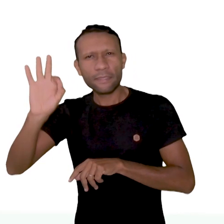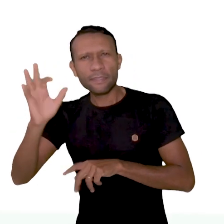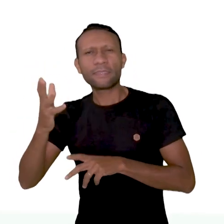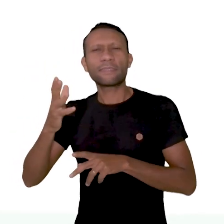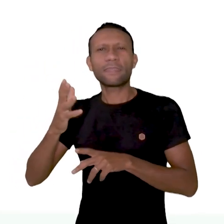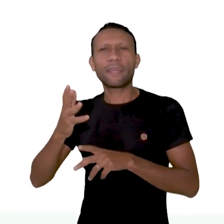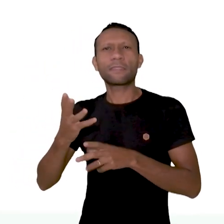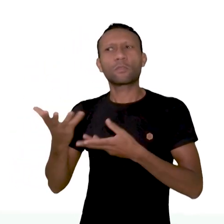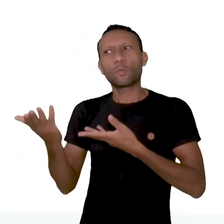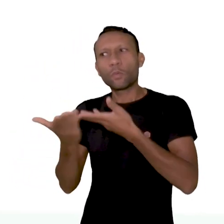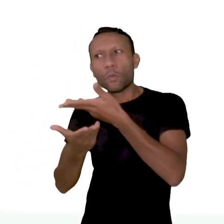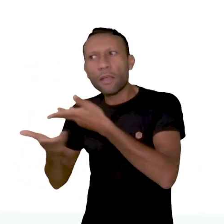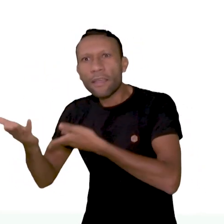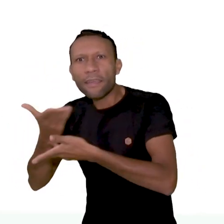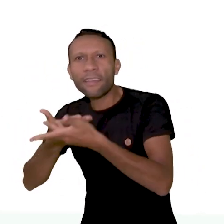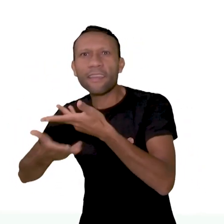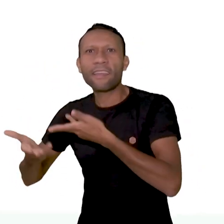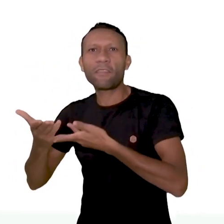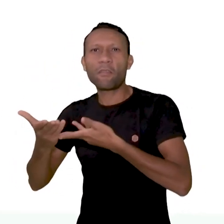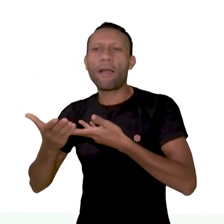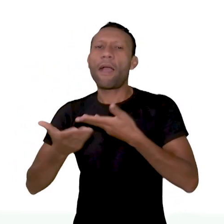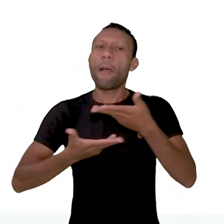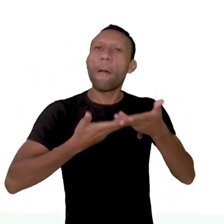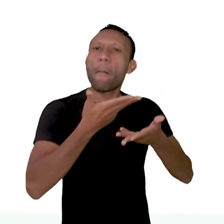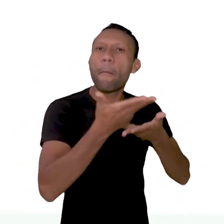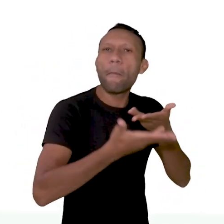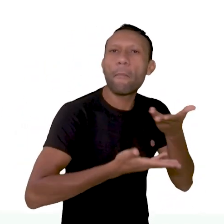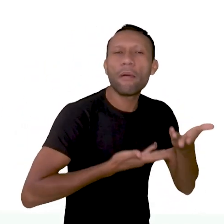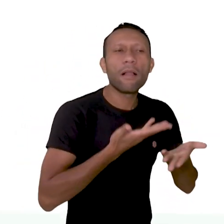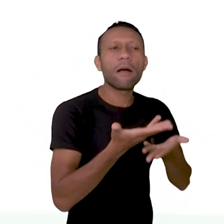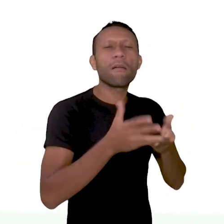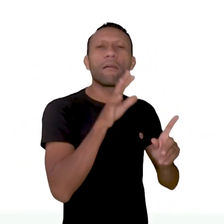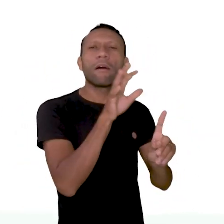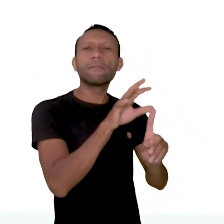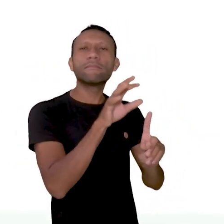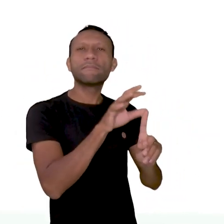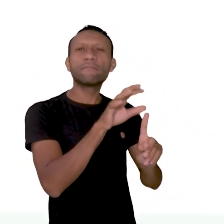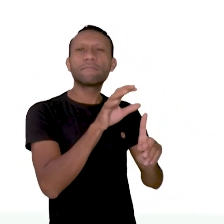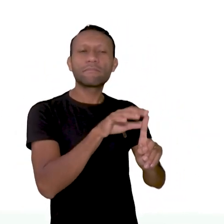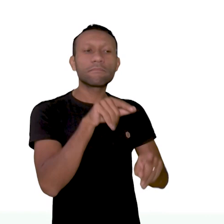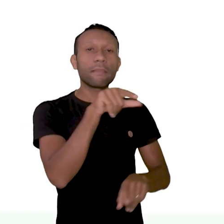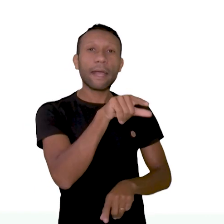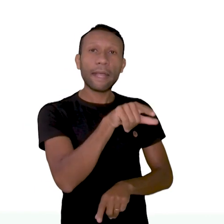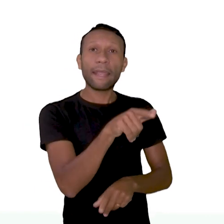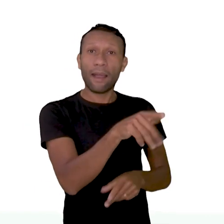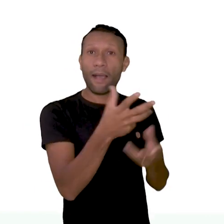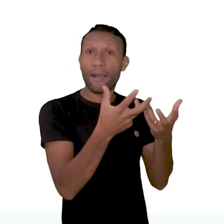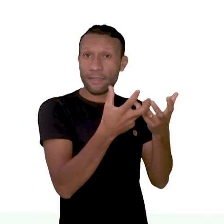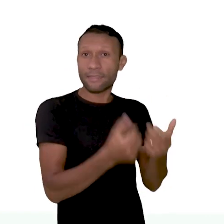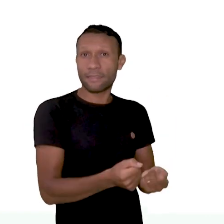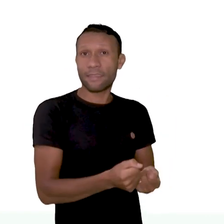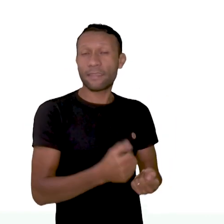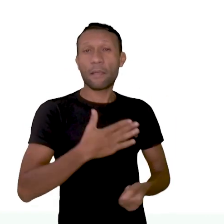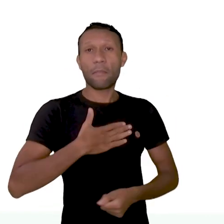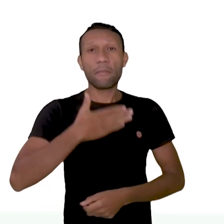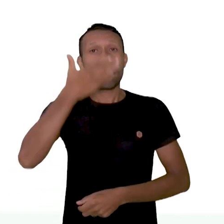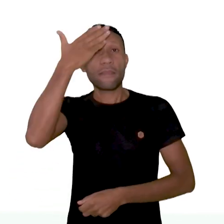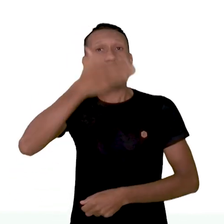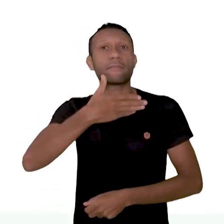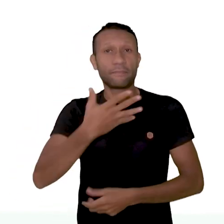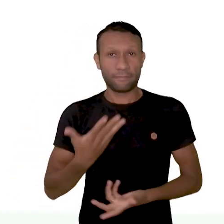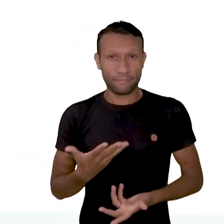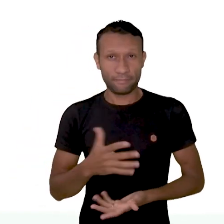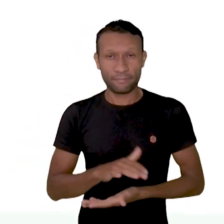envolva algo que eu possa provar, que eu possa trazer no meu argumento, que eu consiga comprovar a minha